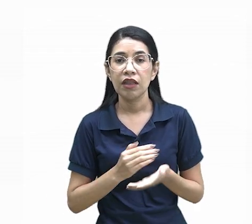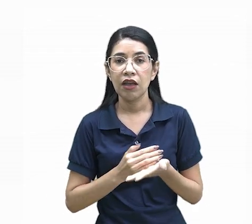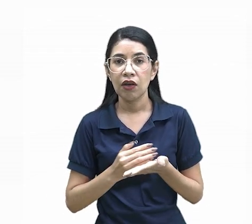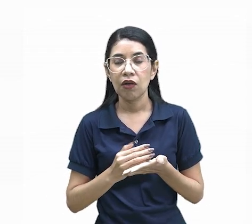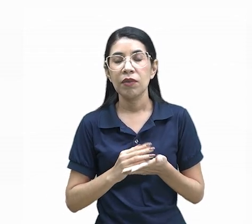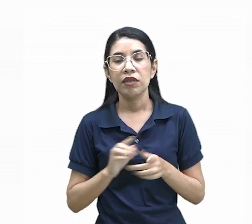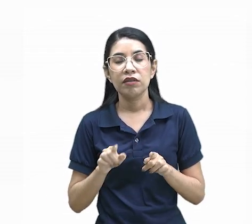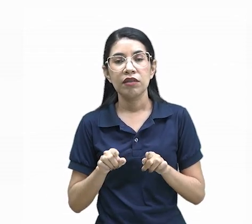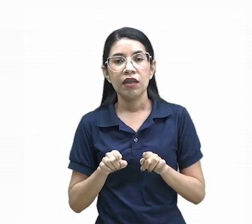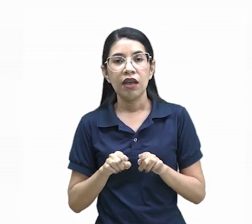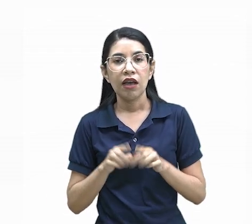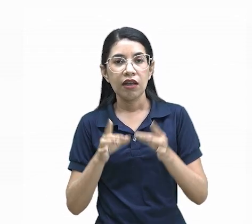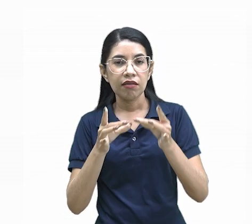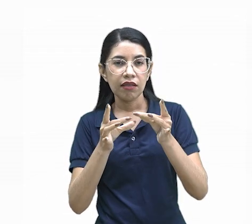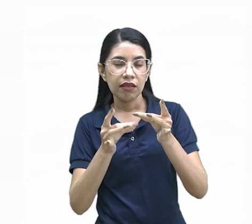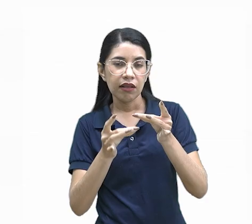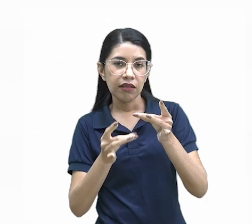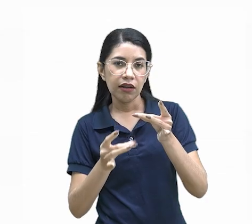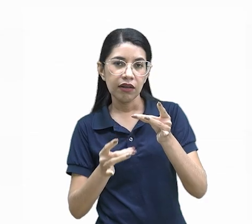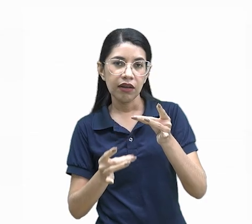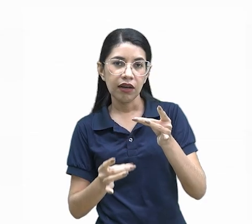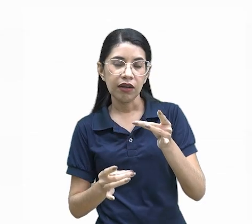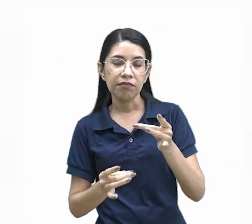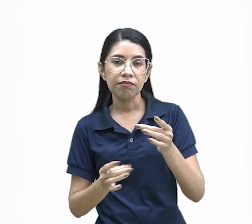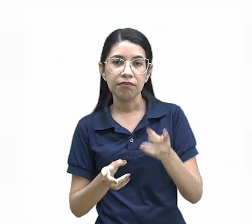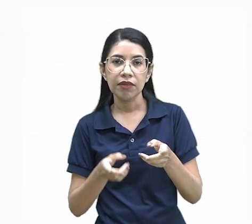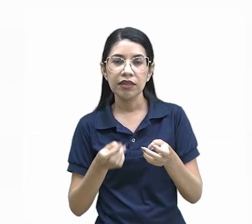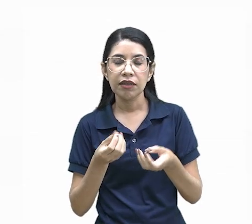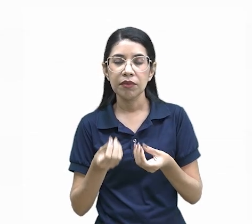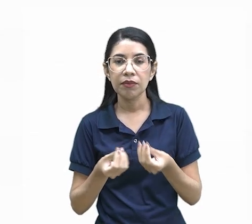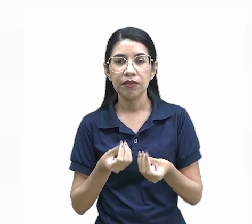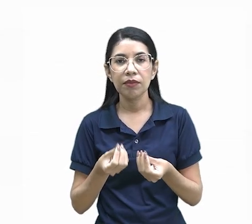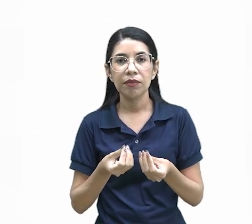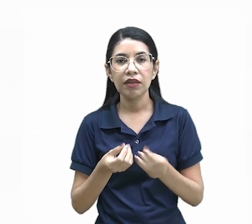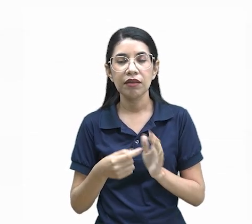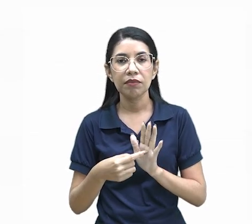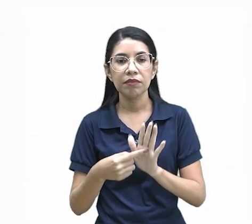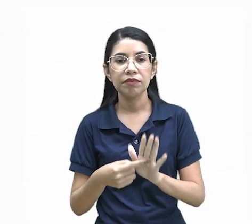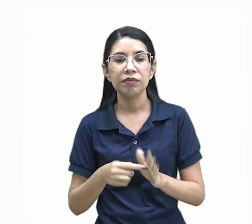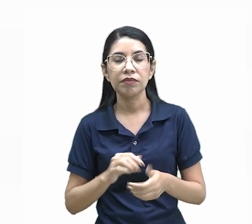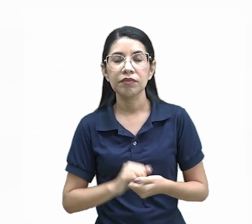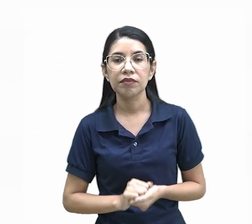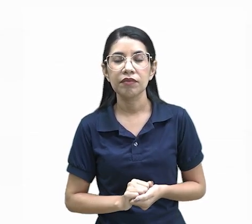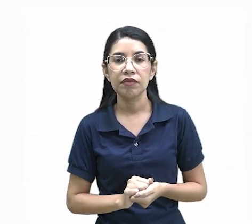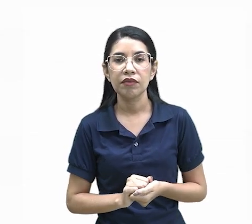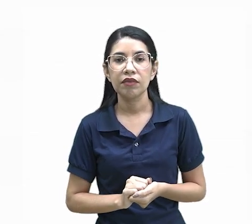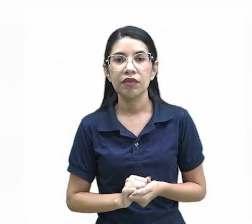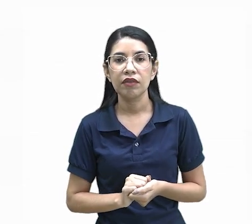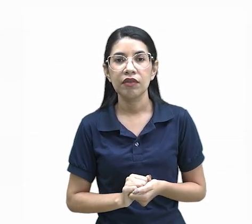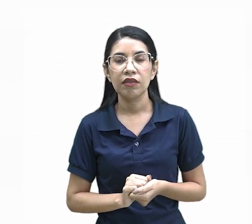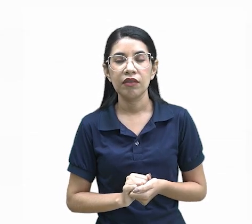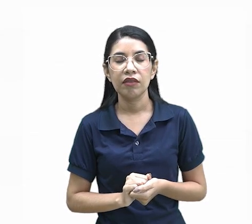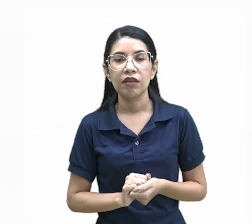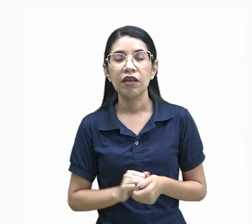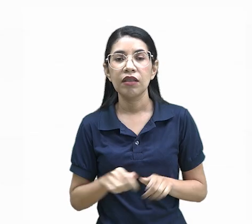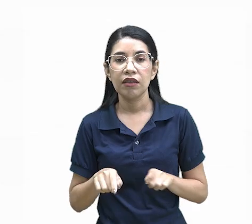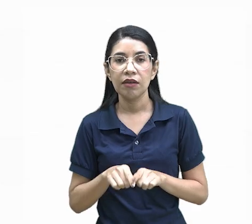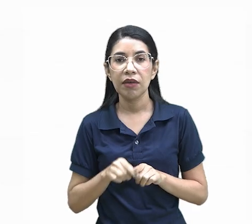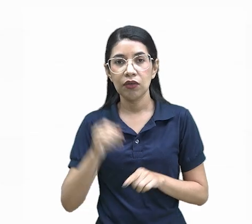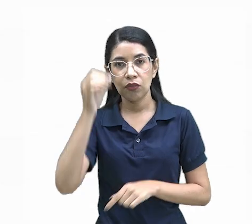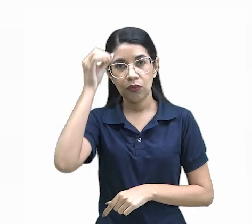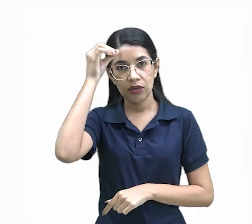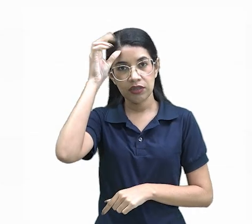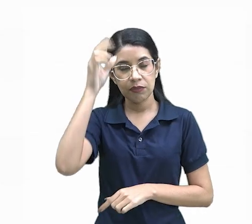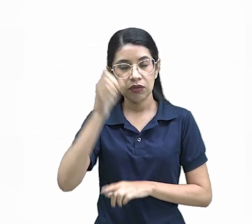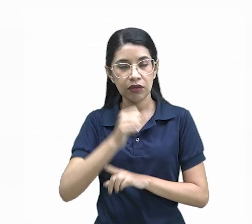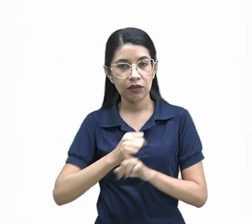então, a discorrer isso. Olha o repertório aí que ela traz, ó. Outra forma, né? Um repertório sociocultural. Ela já